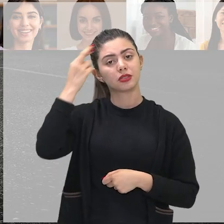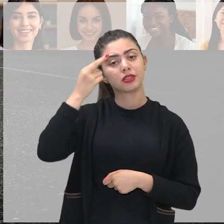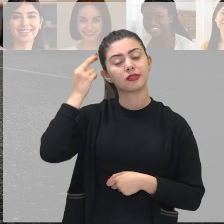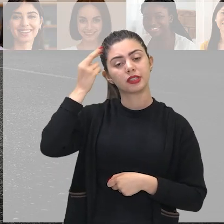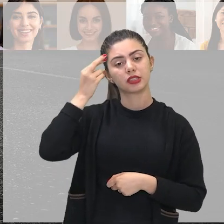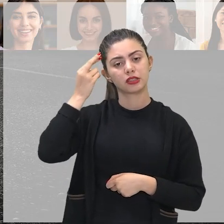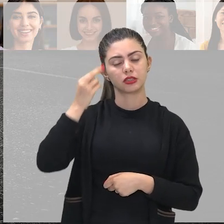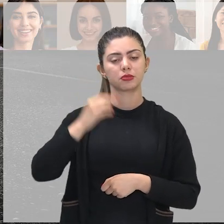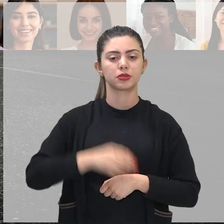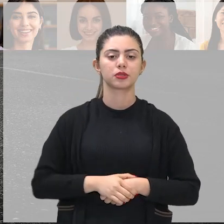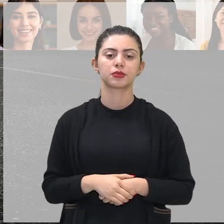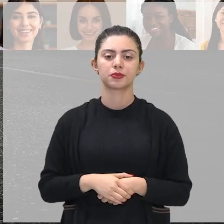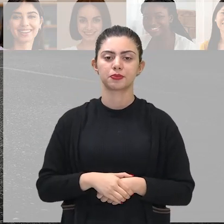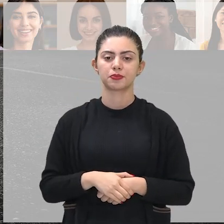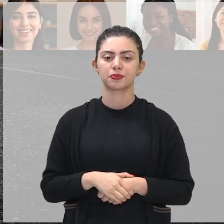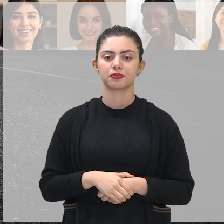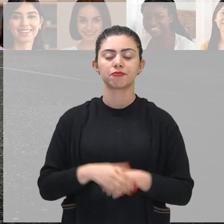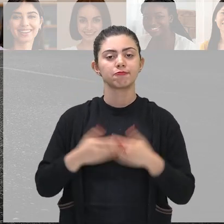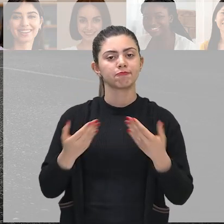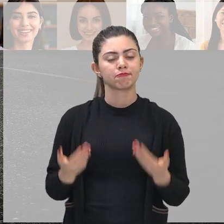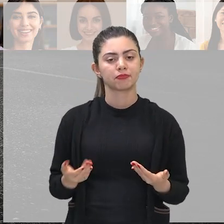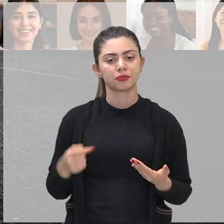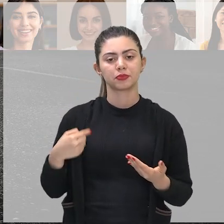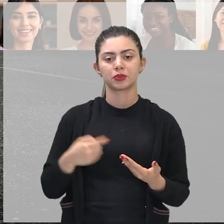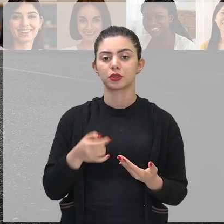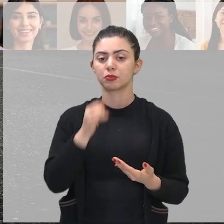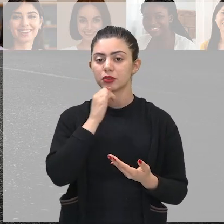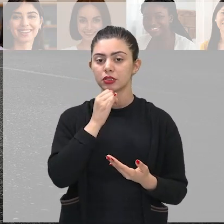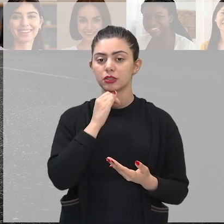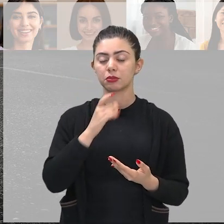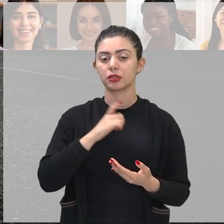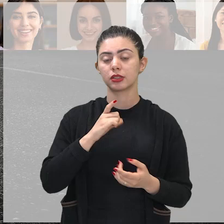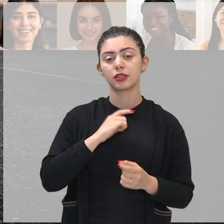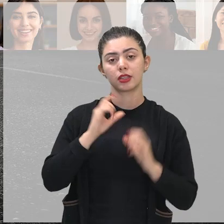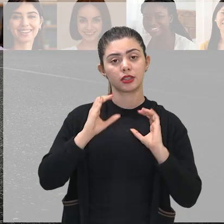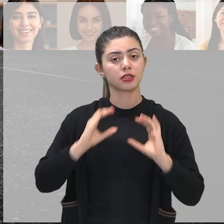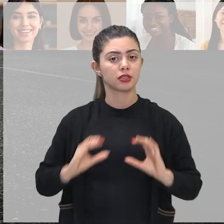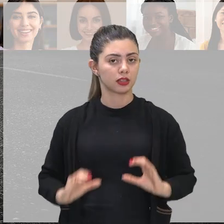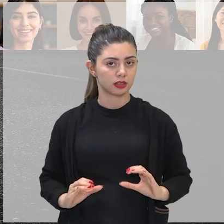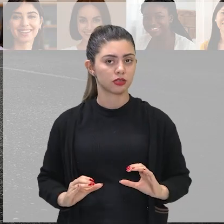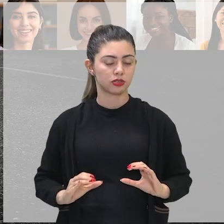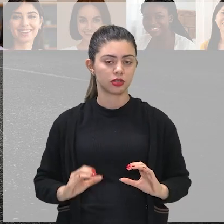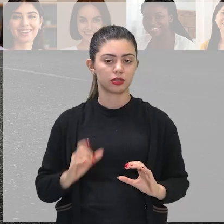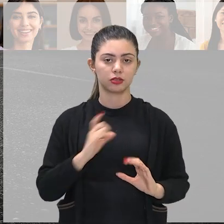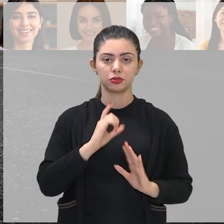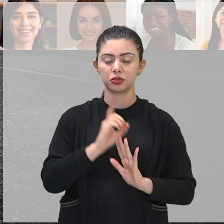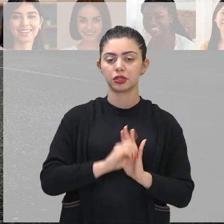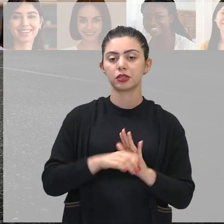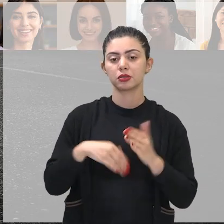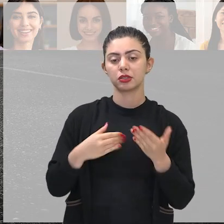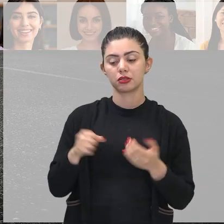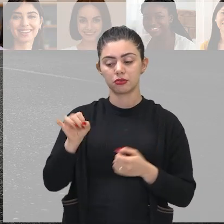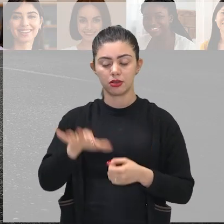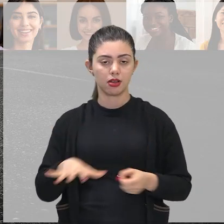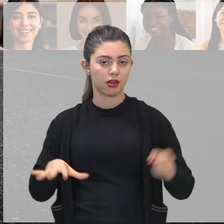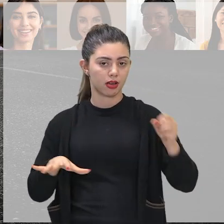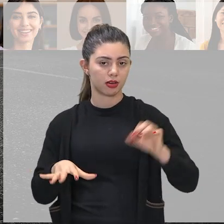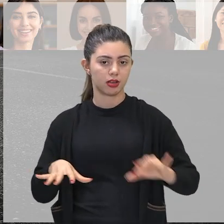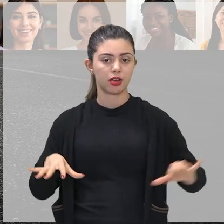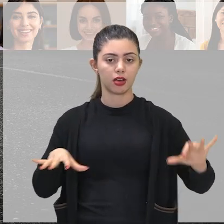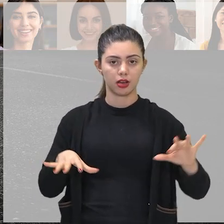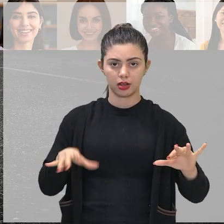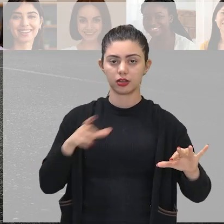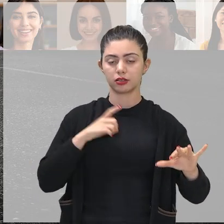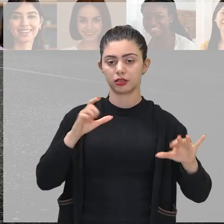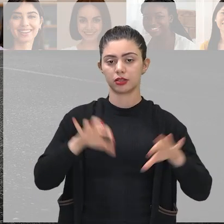pensarmos quando acessamos esse discurso da questão da cidadania. E essas esferas podem ser